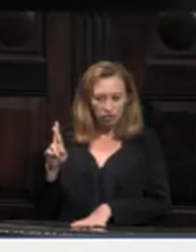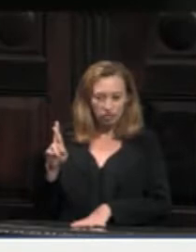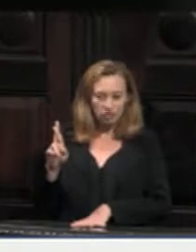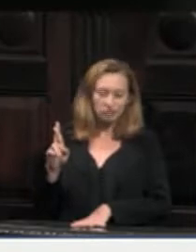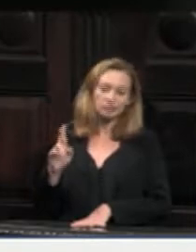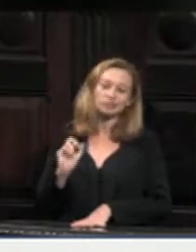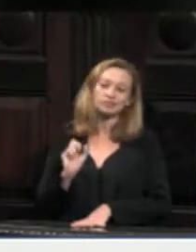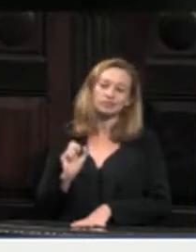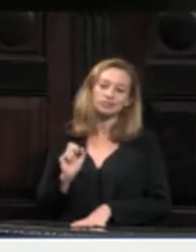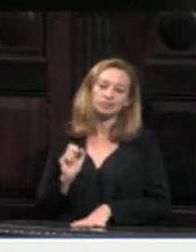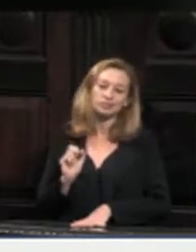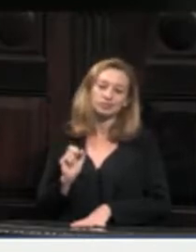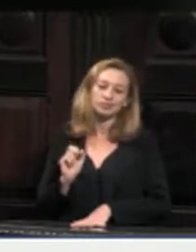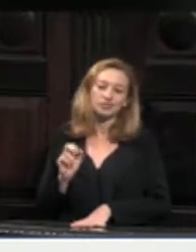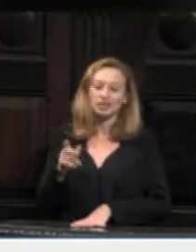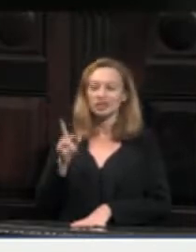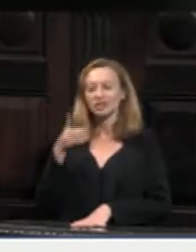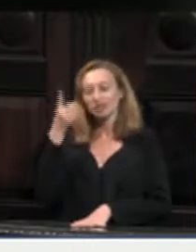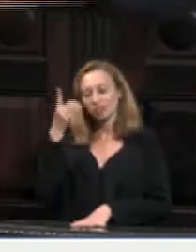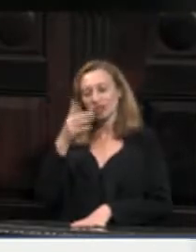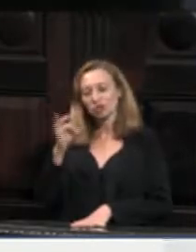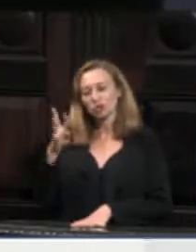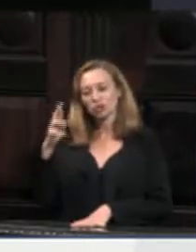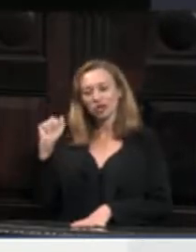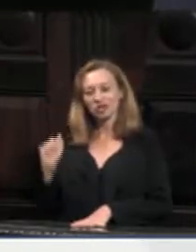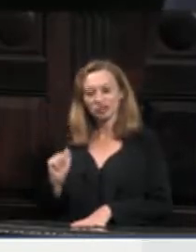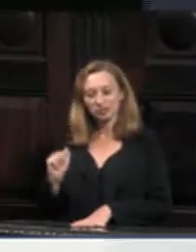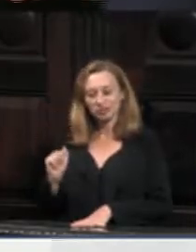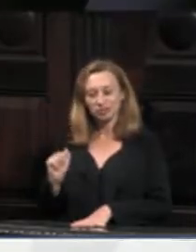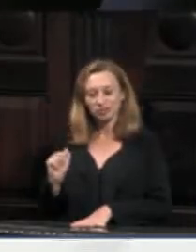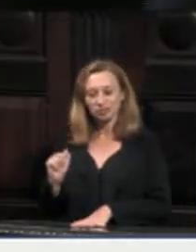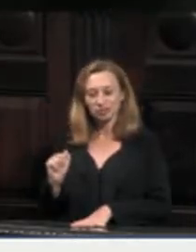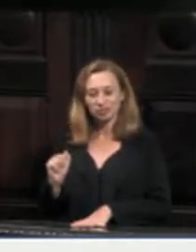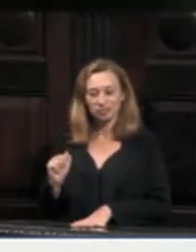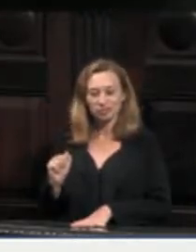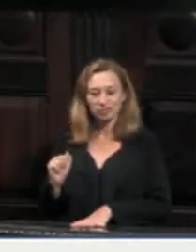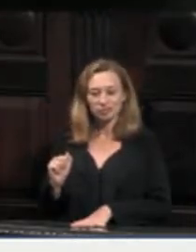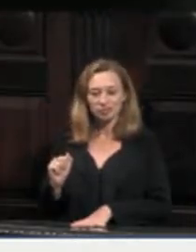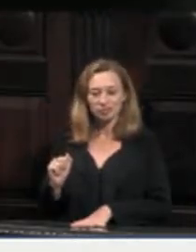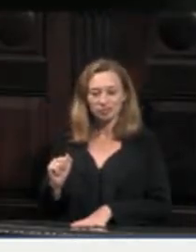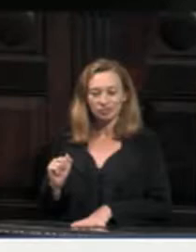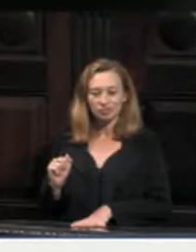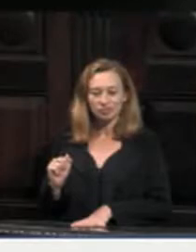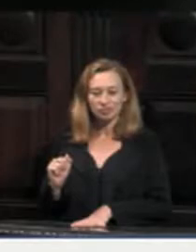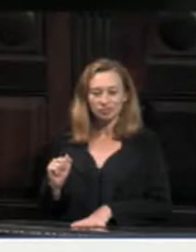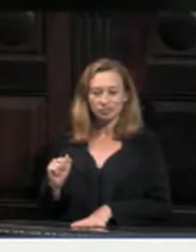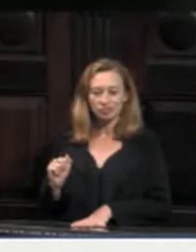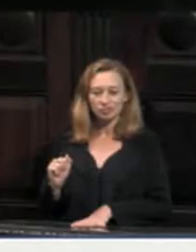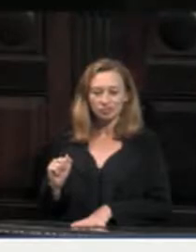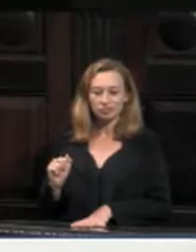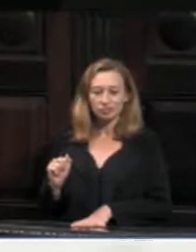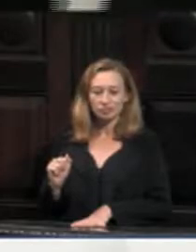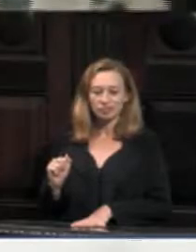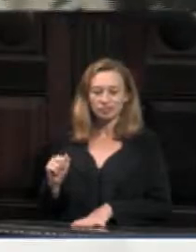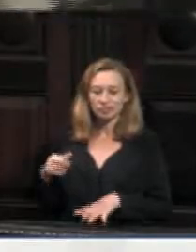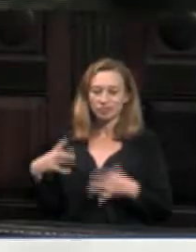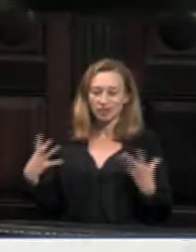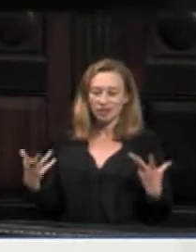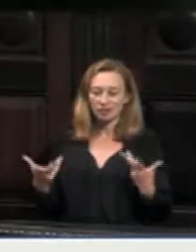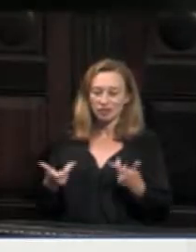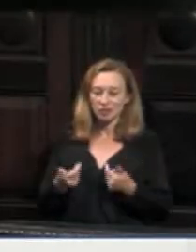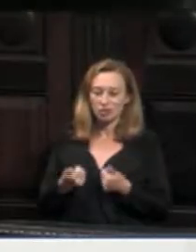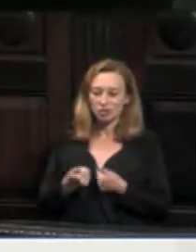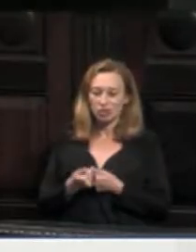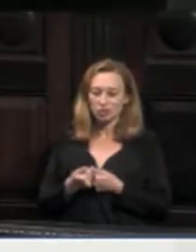relator, deputado Tutuca, por delegação do ex-secretário de Cultura, André